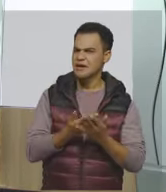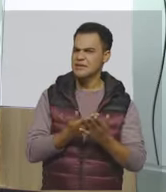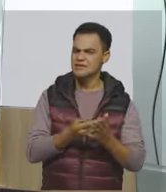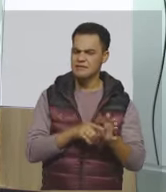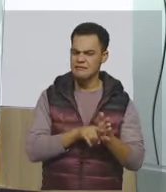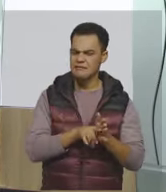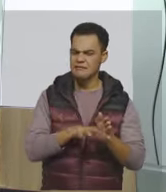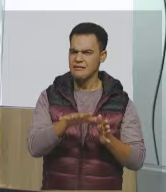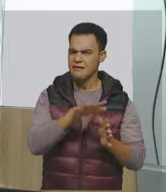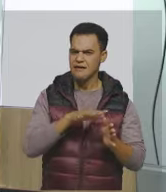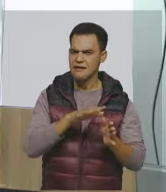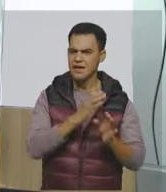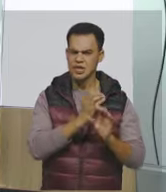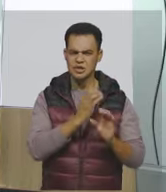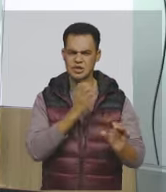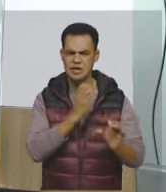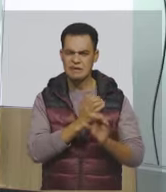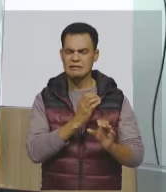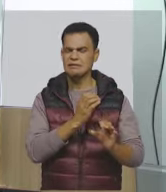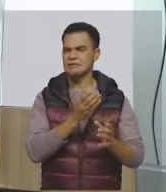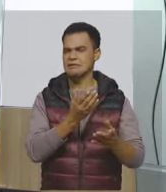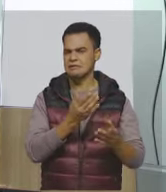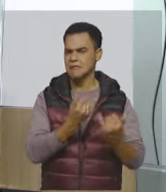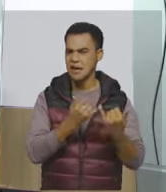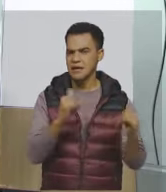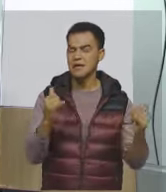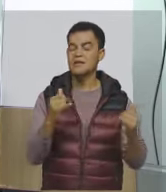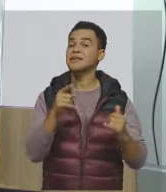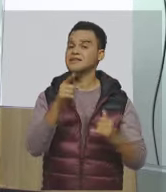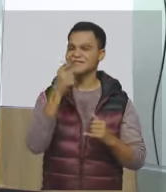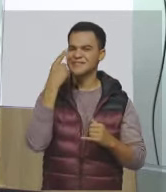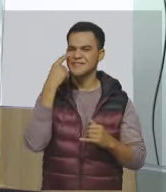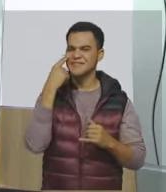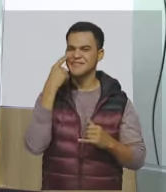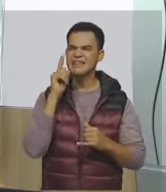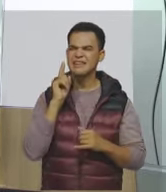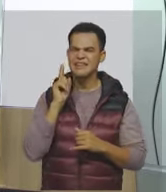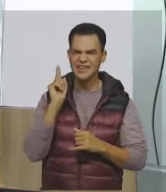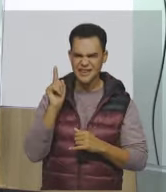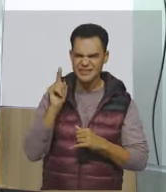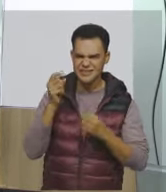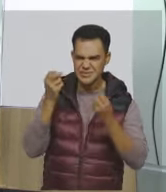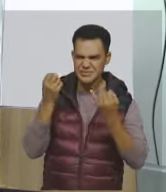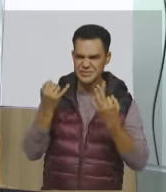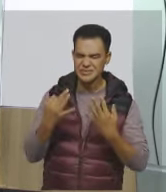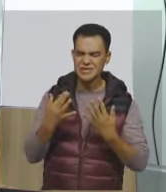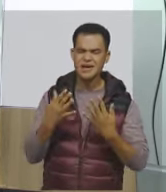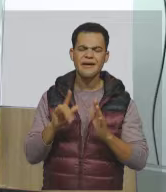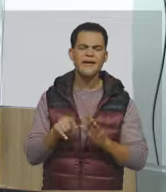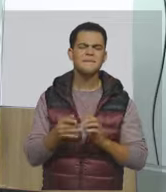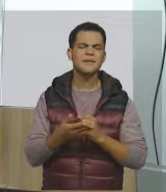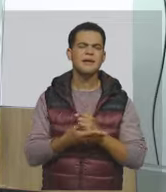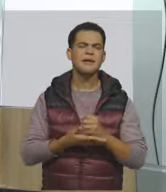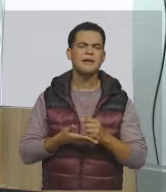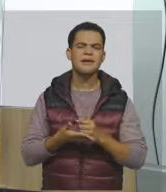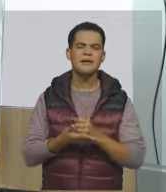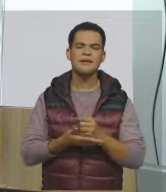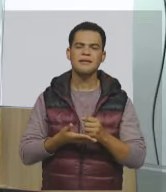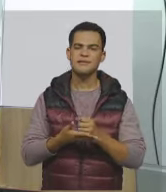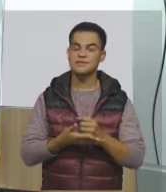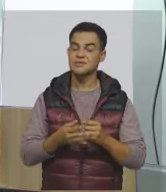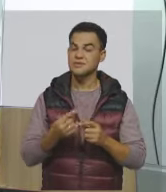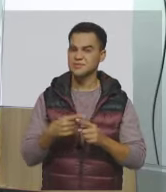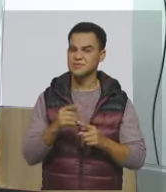de eletricidade, vai ver que os circuitos elétricos que eu estou apresentando aqui são bastante simples, bastante básicos comparados com os que a